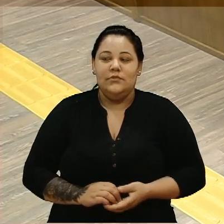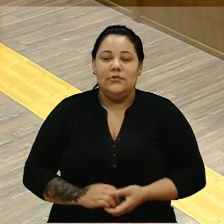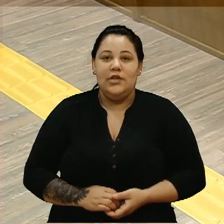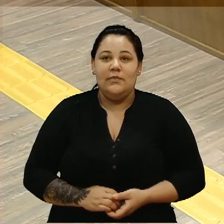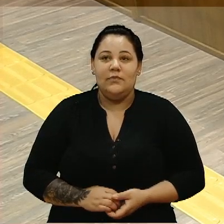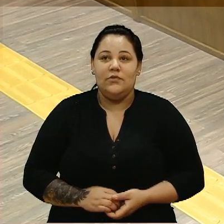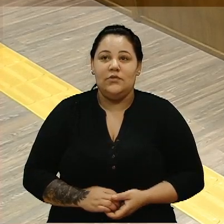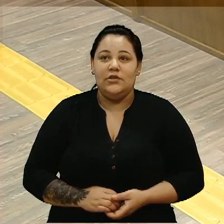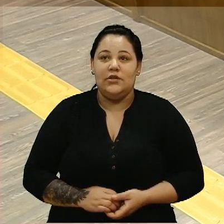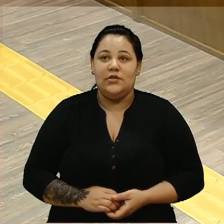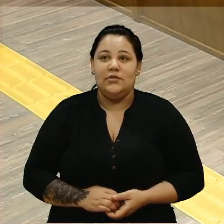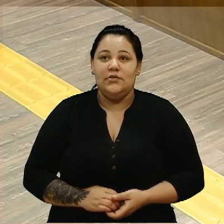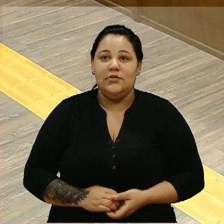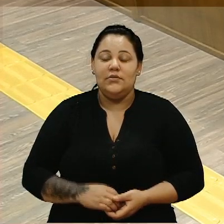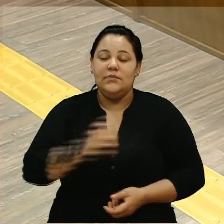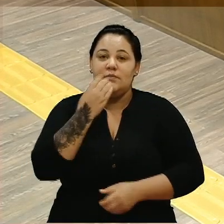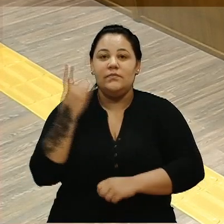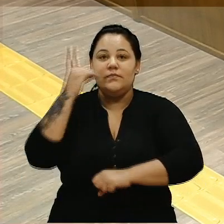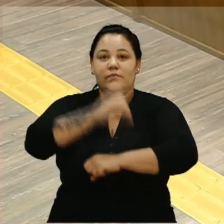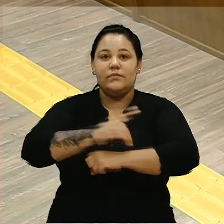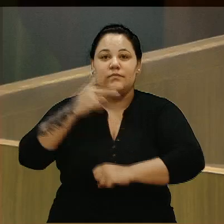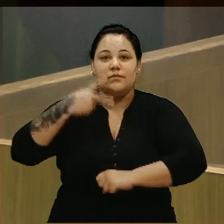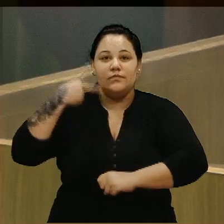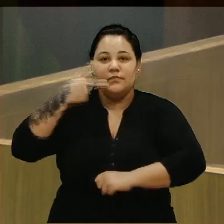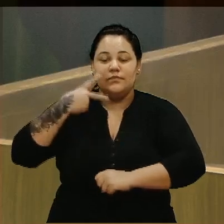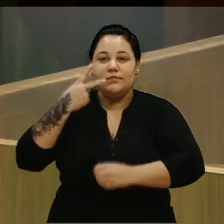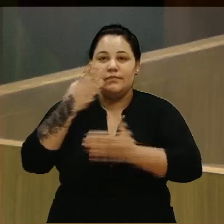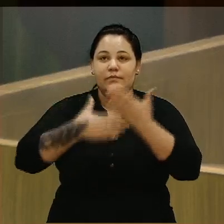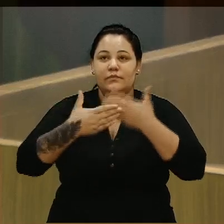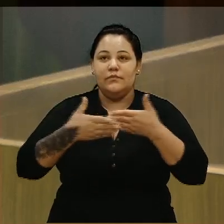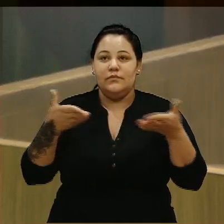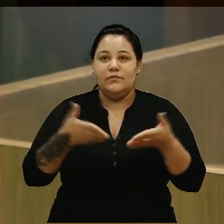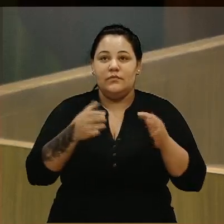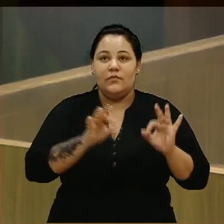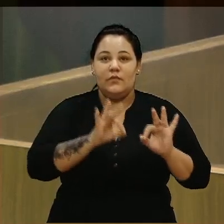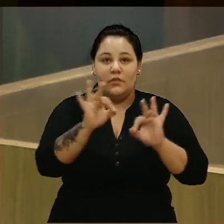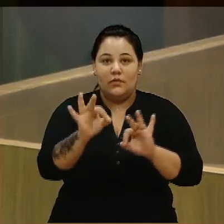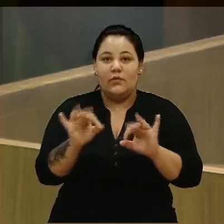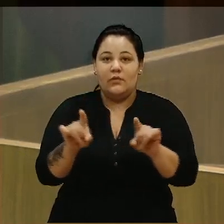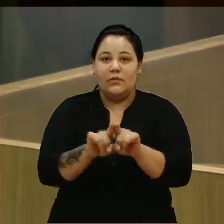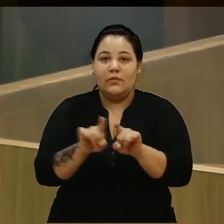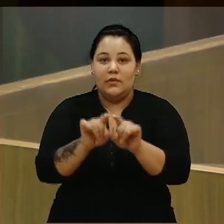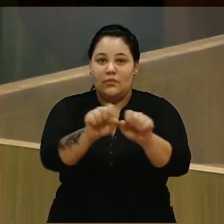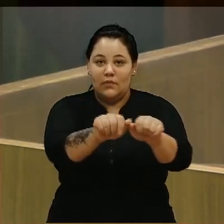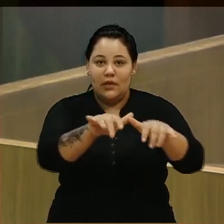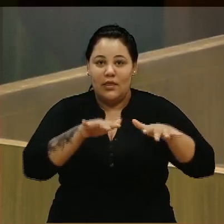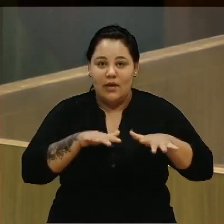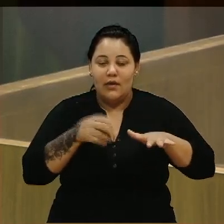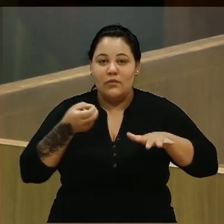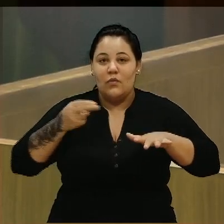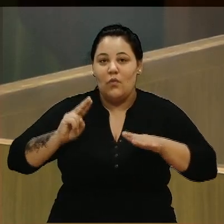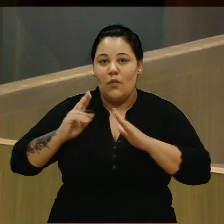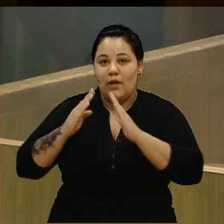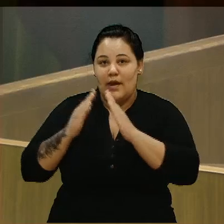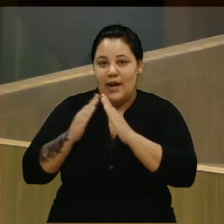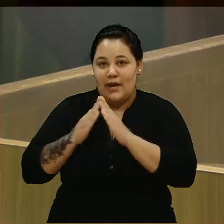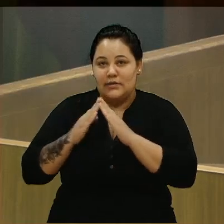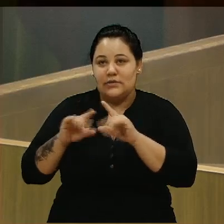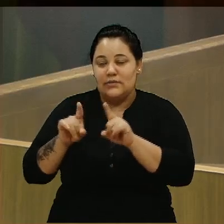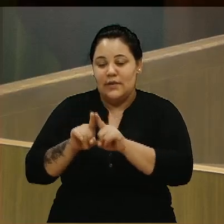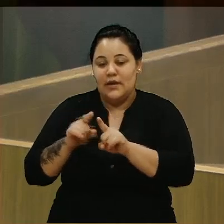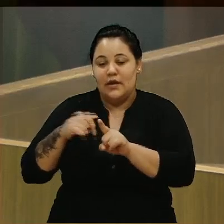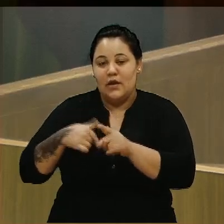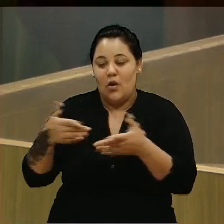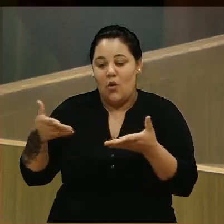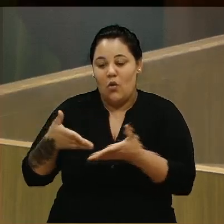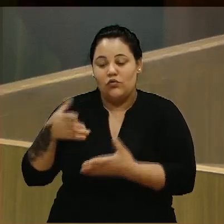Muito bom dia, mesa diretora, colegas vereadores, quem nos acompanha aqui no plenário ou de casa. Eu venho hoje ocupar esse